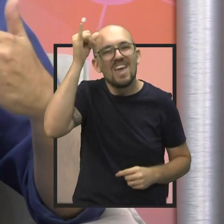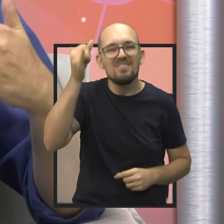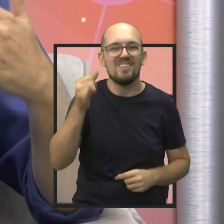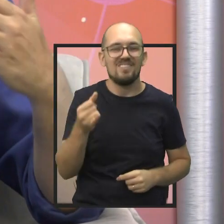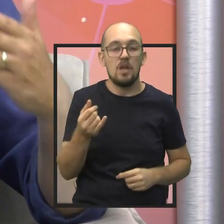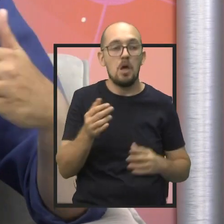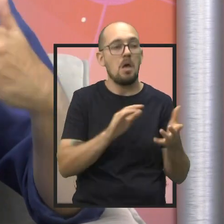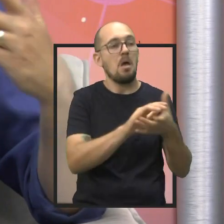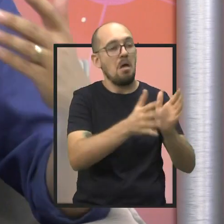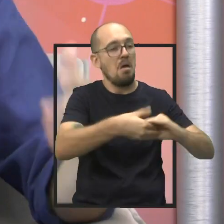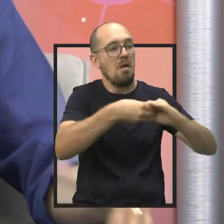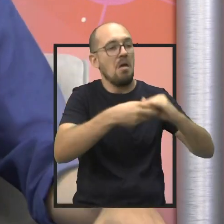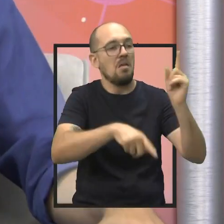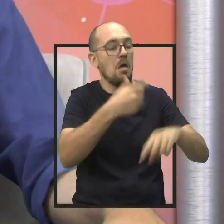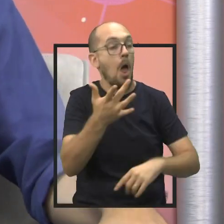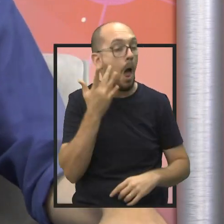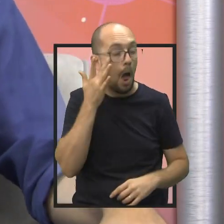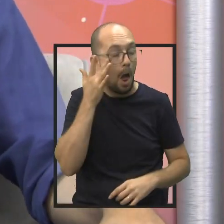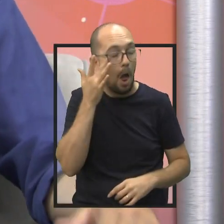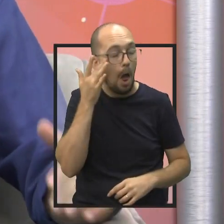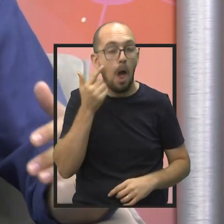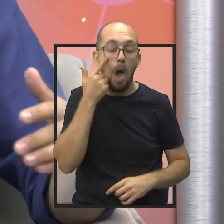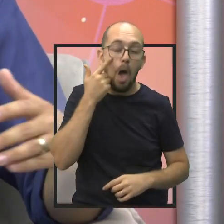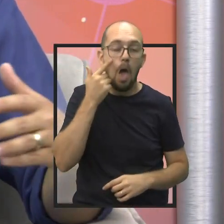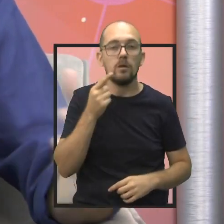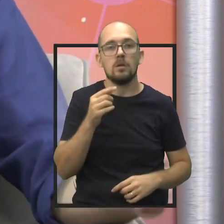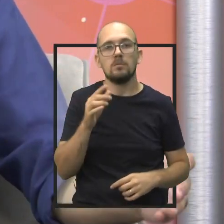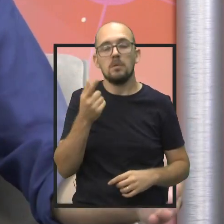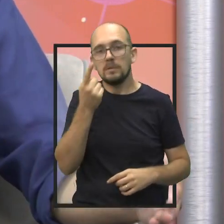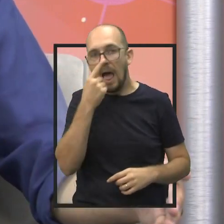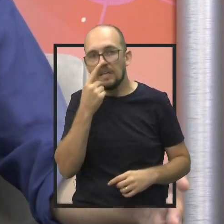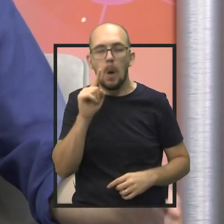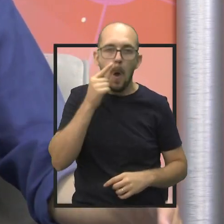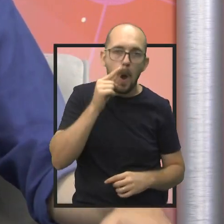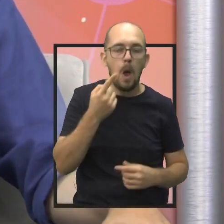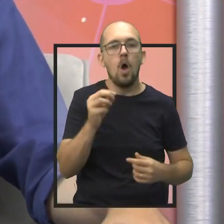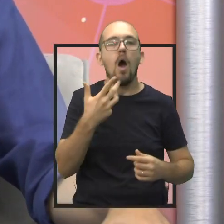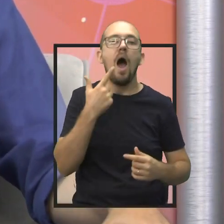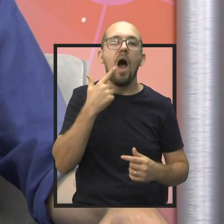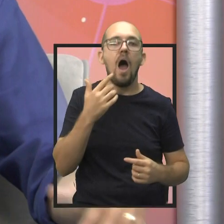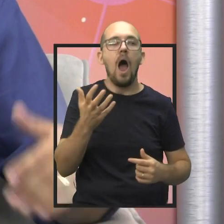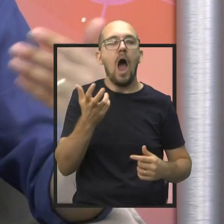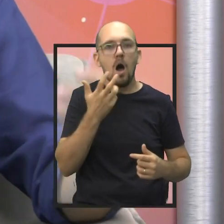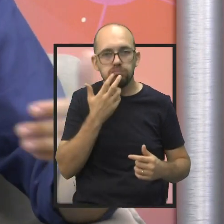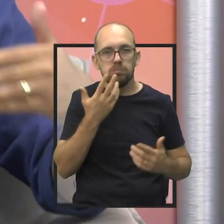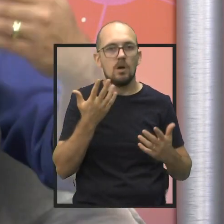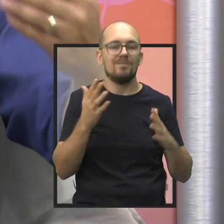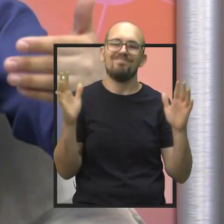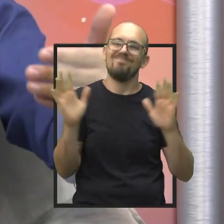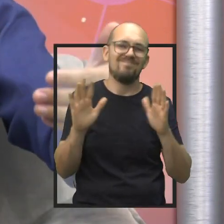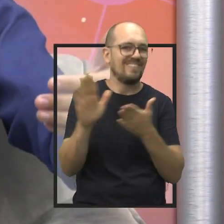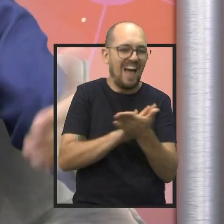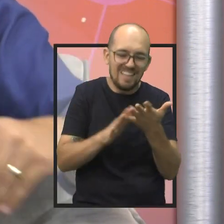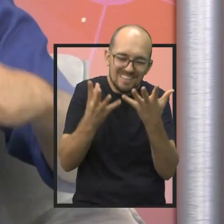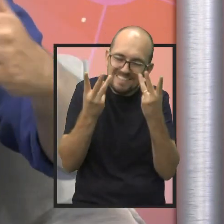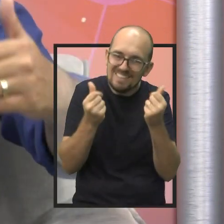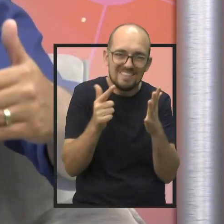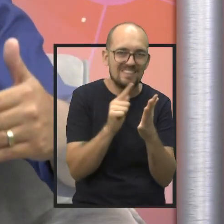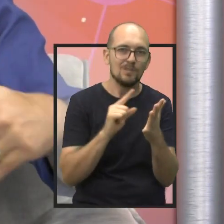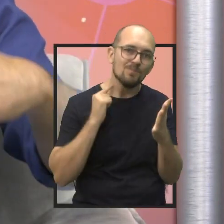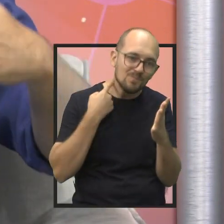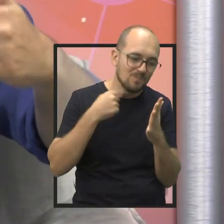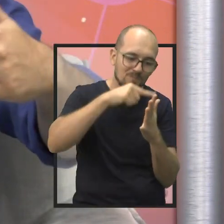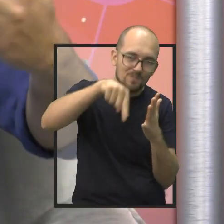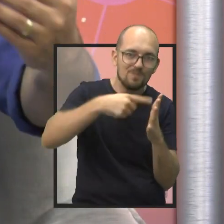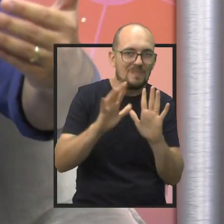no olho, no nariz, na boca, né? E ter a higienização das mãos com frequência. E, porventura, aquele